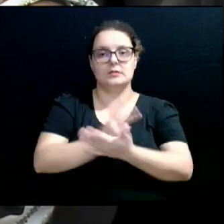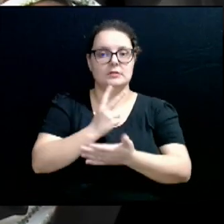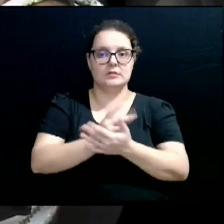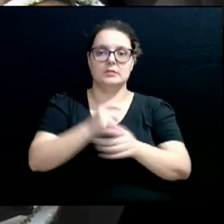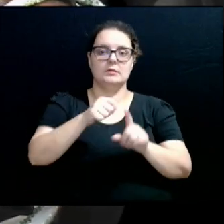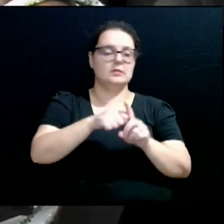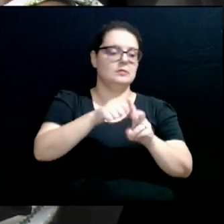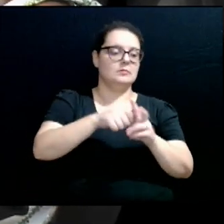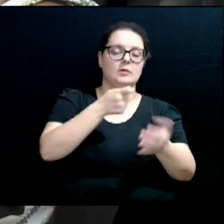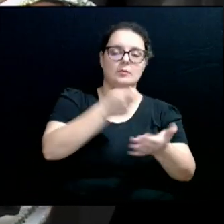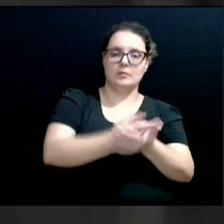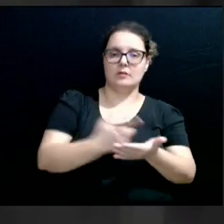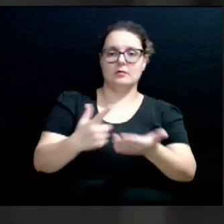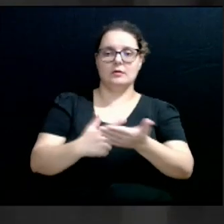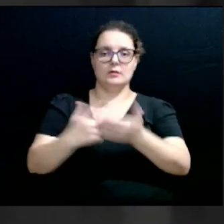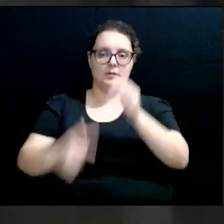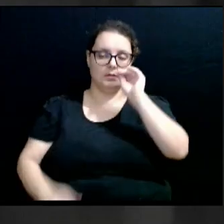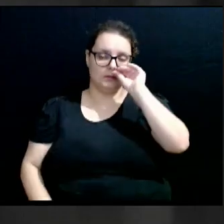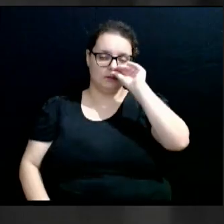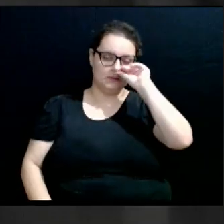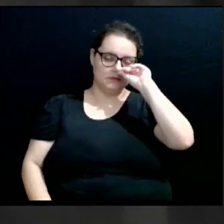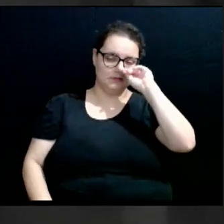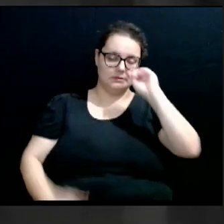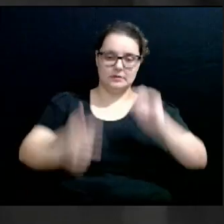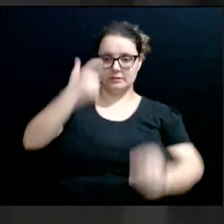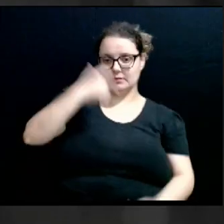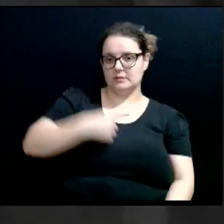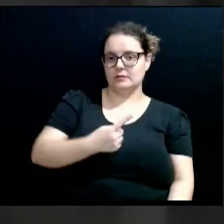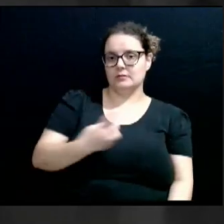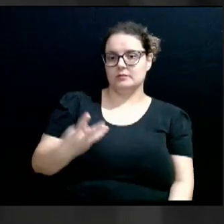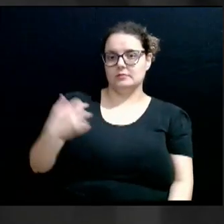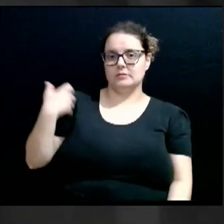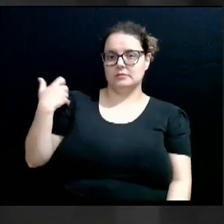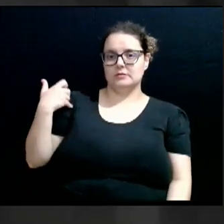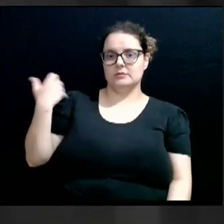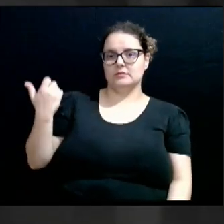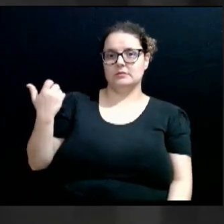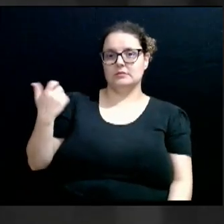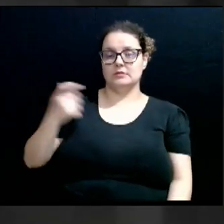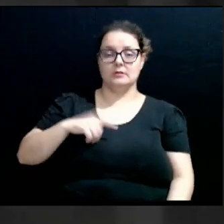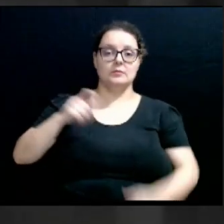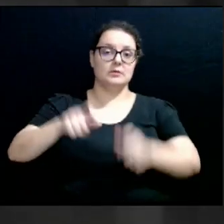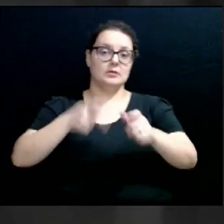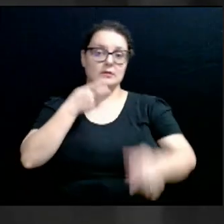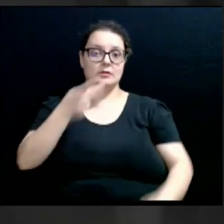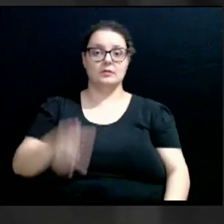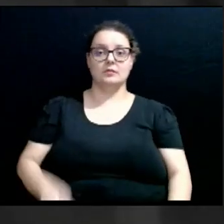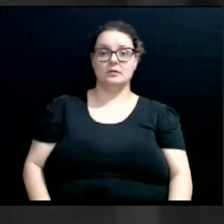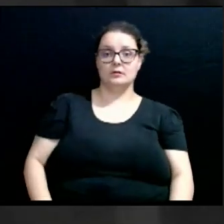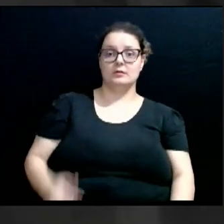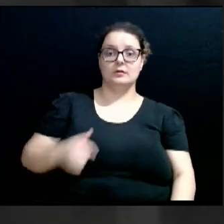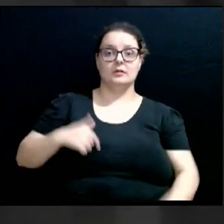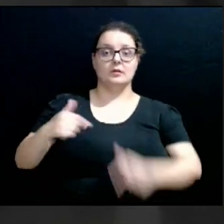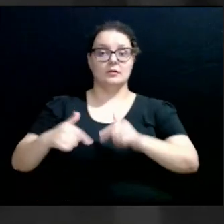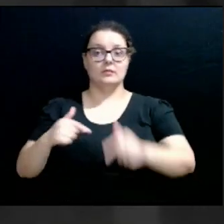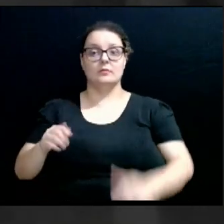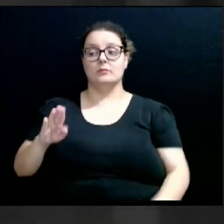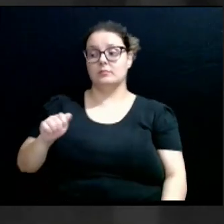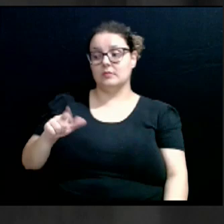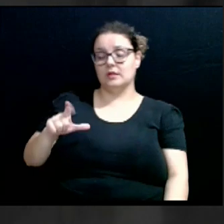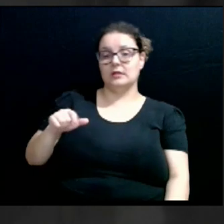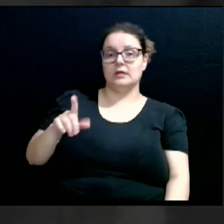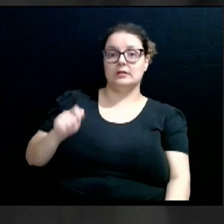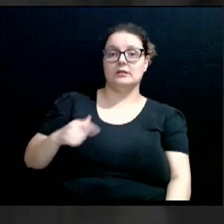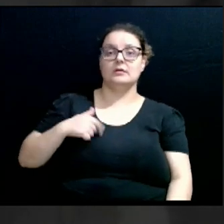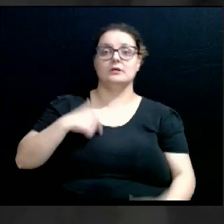eu com 13 anos, tem gente que fala assim, eu vou trabalhar para ir para balada. Eu queria trabalhar para comprar